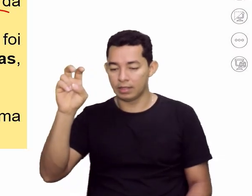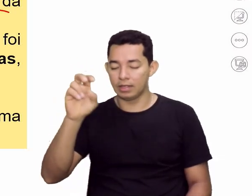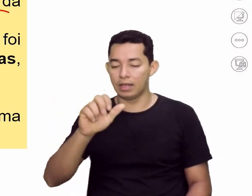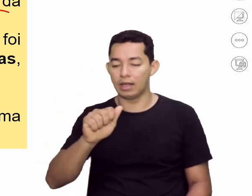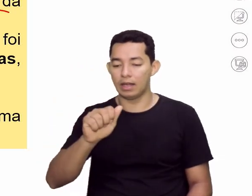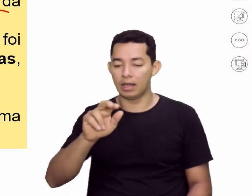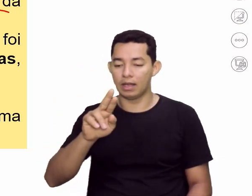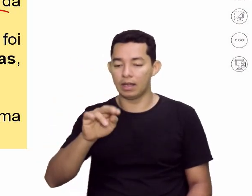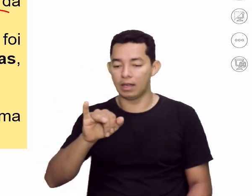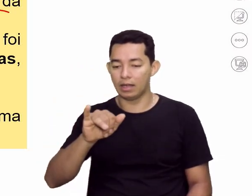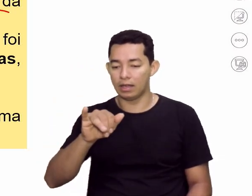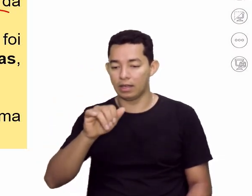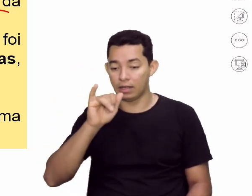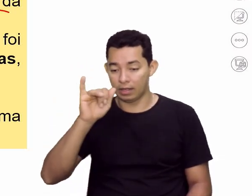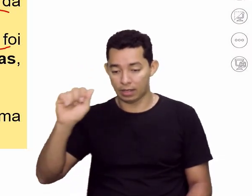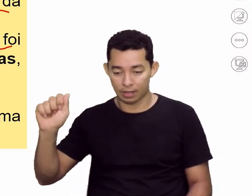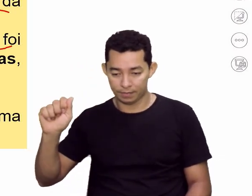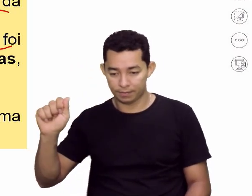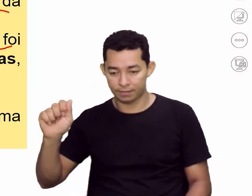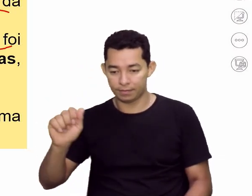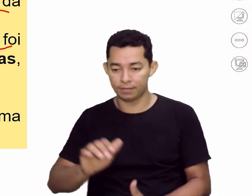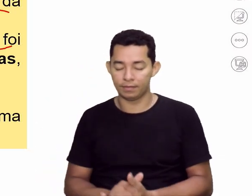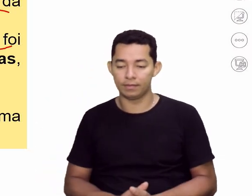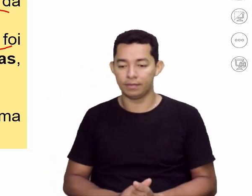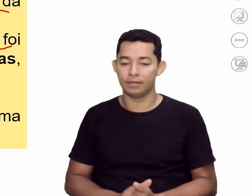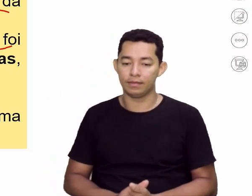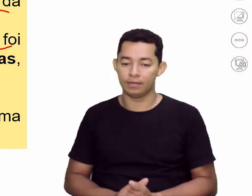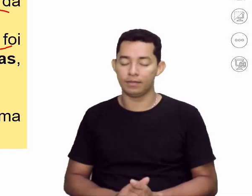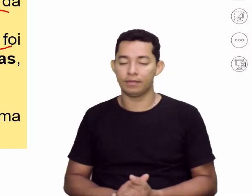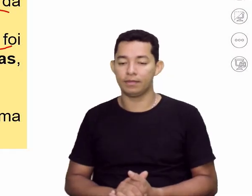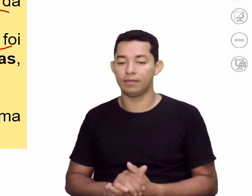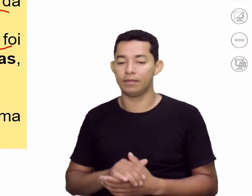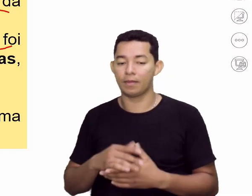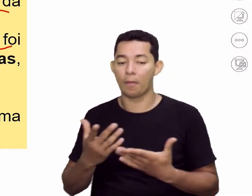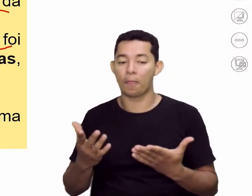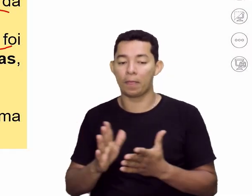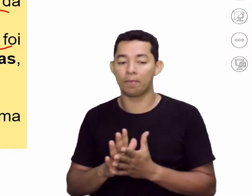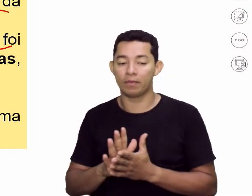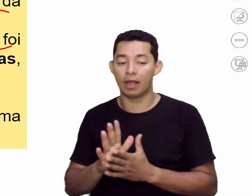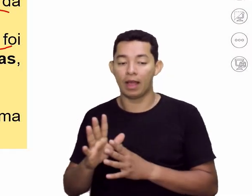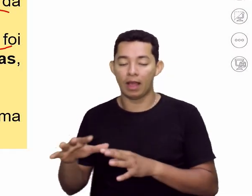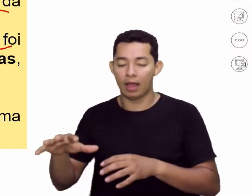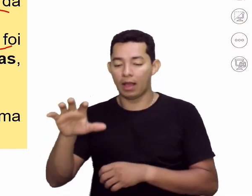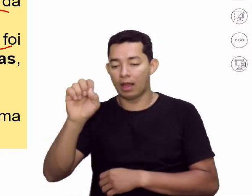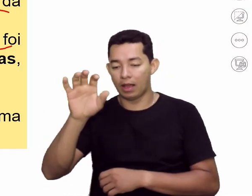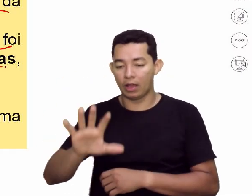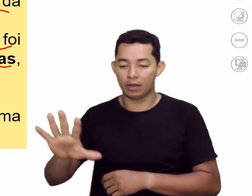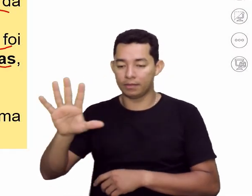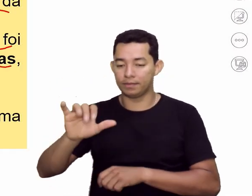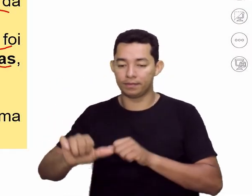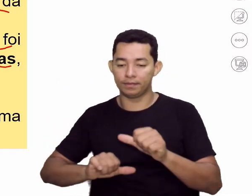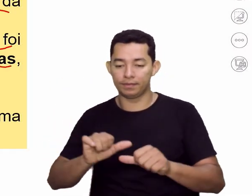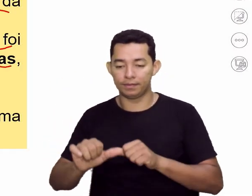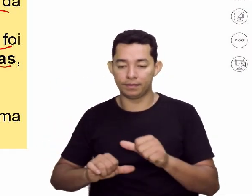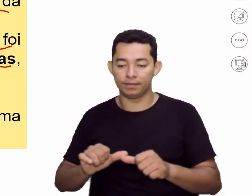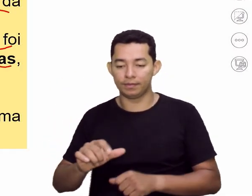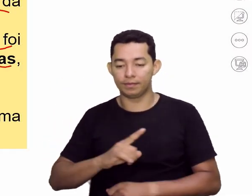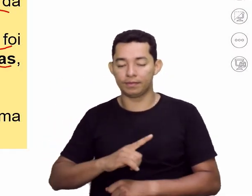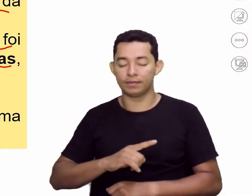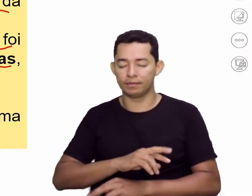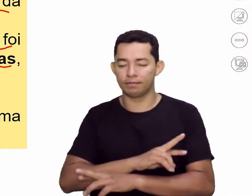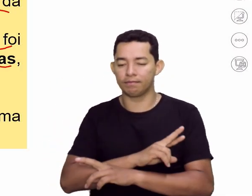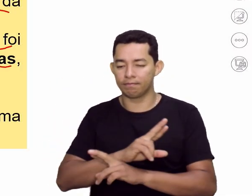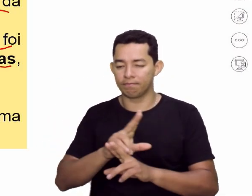Primeira Guerra Mundial, o cenário da Europa foi definitivamente alterado. Houve diversas descobertas